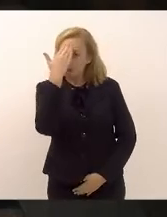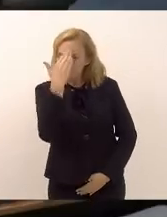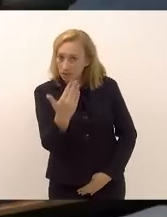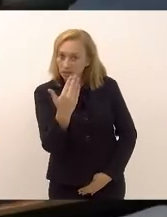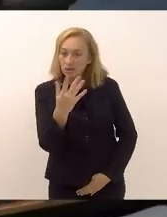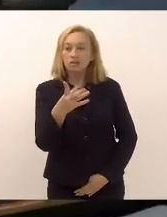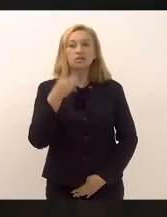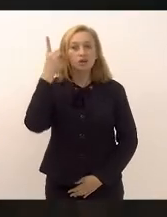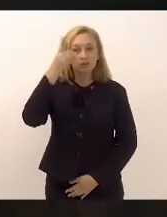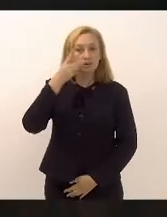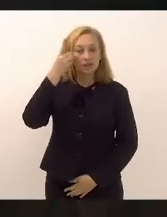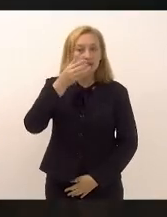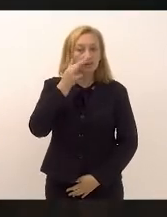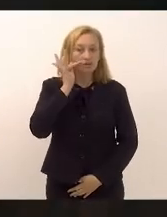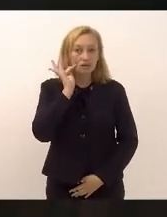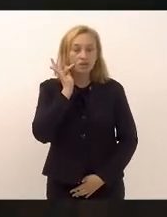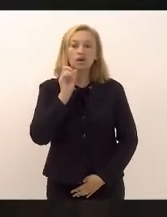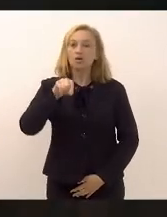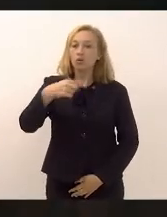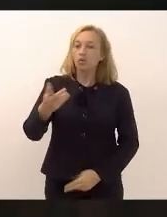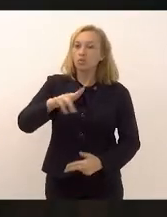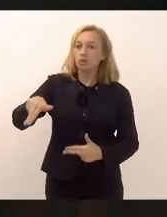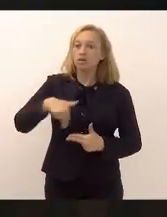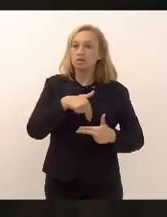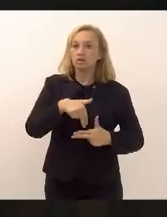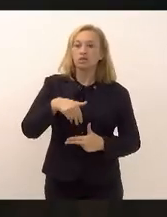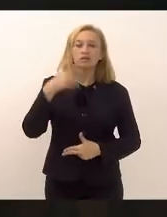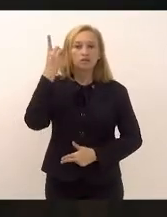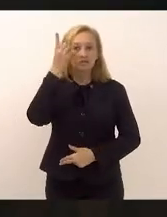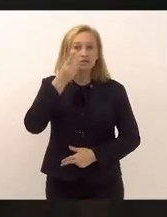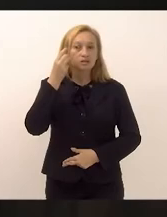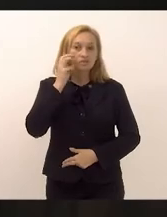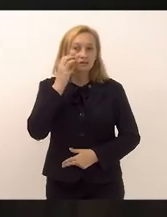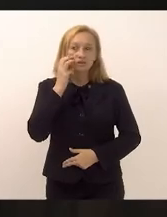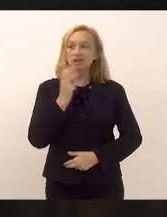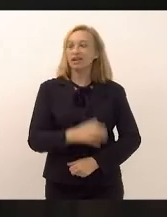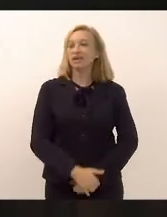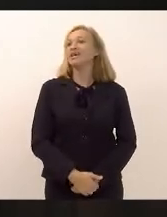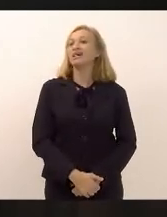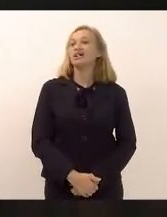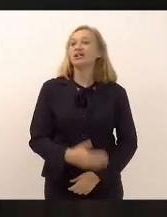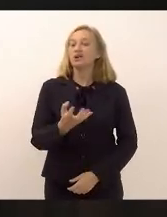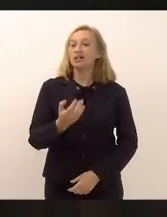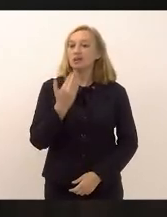Agradecendo ao deputado Flávio Serafini, próximo orador inscrito é o deputado Valdec Carneiro.